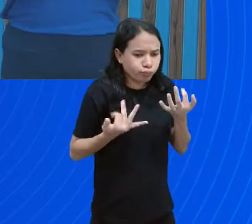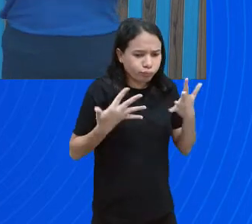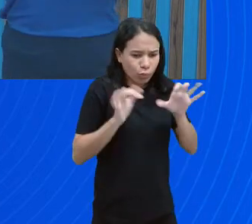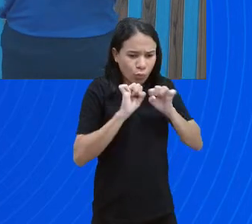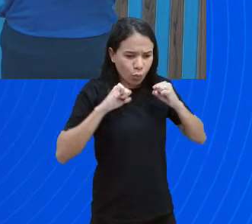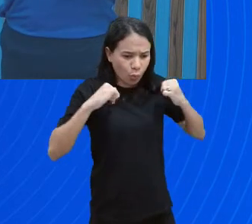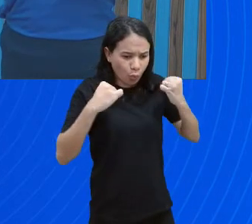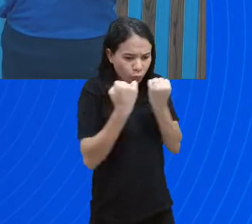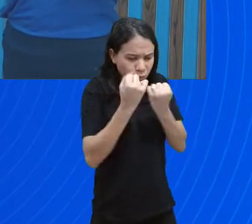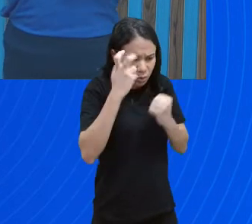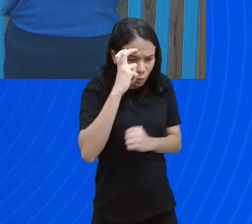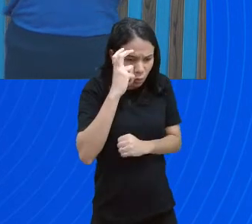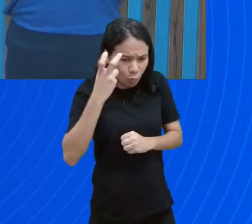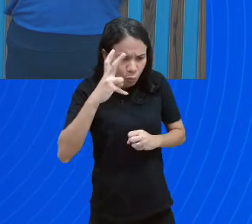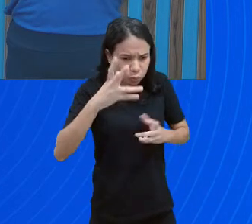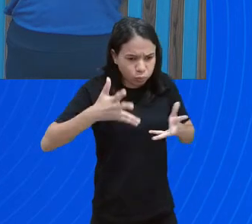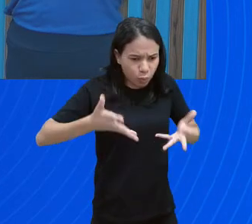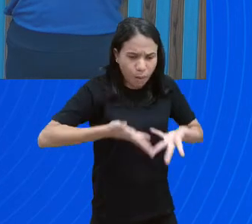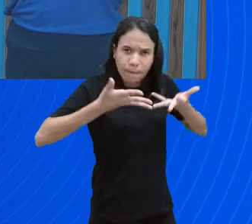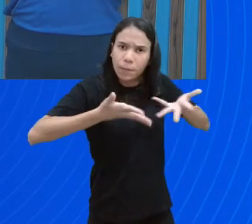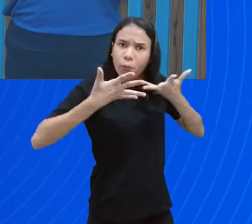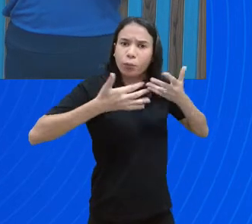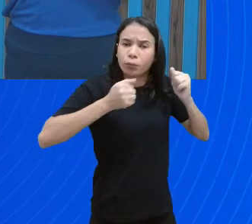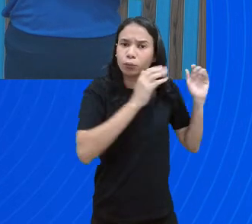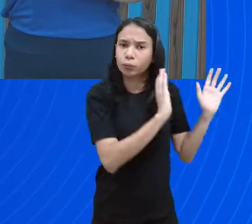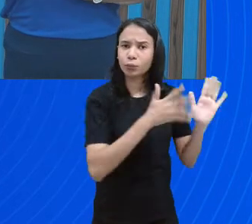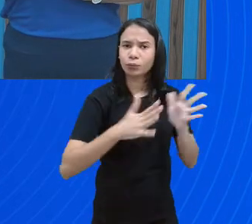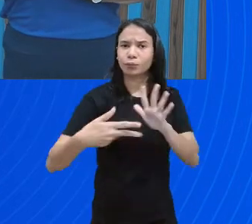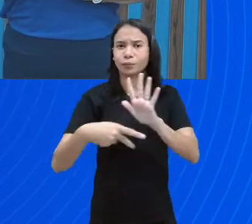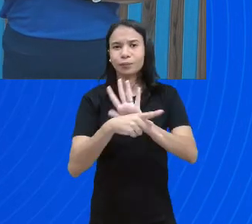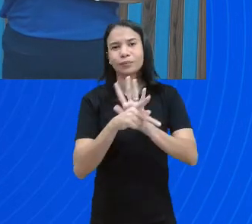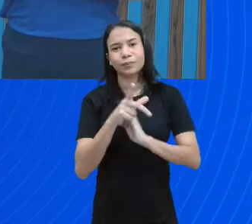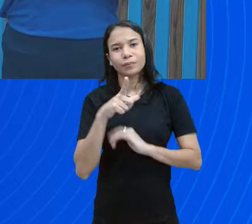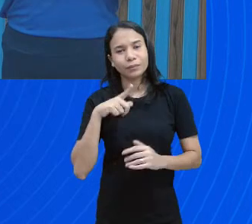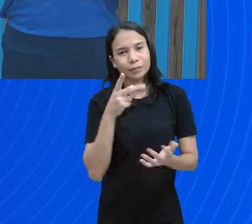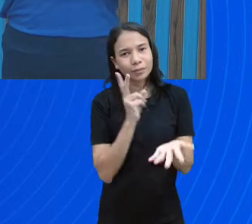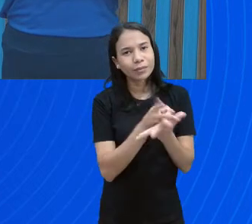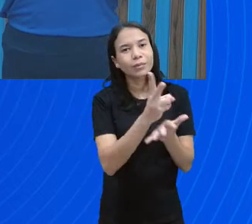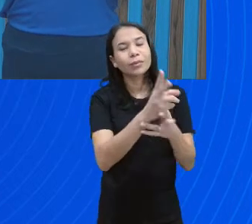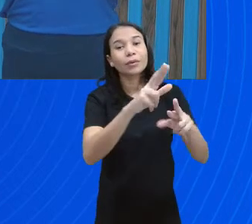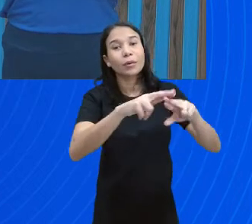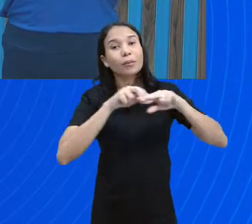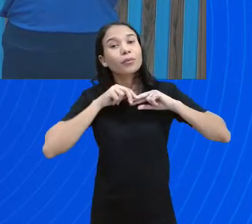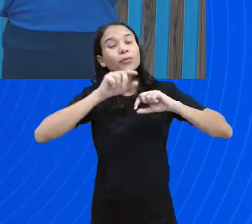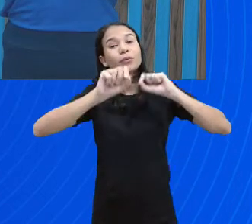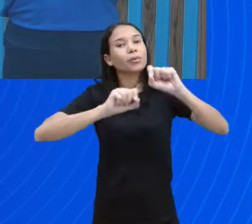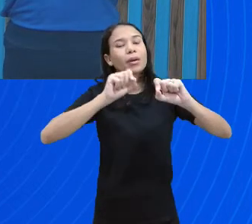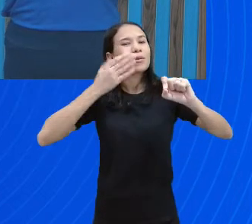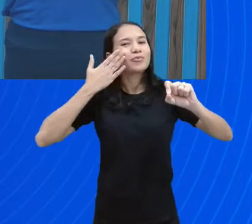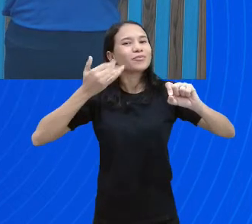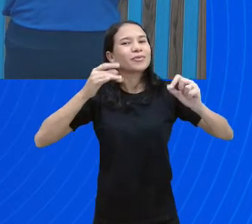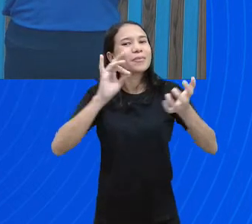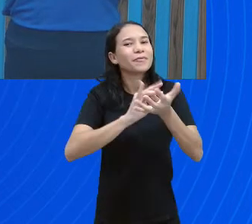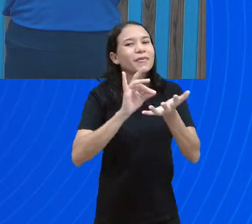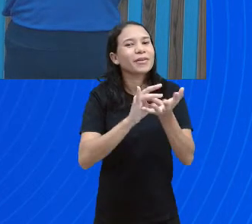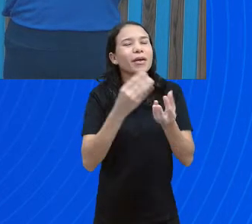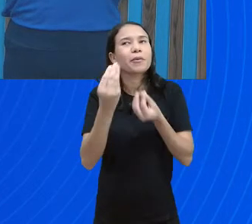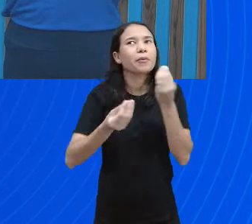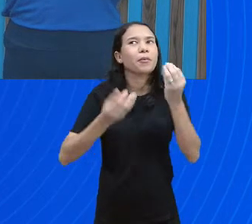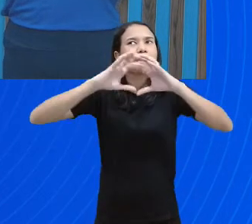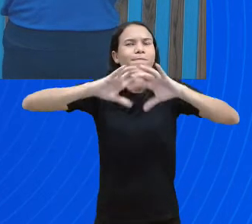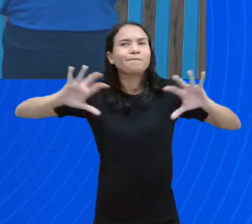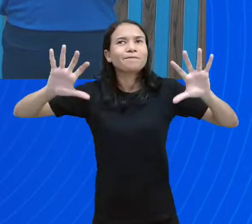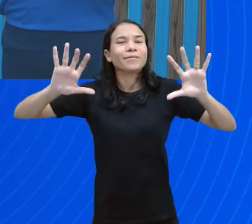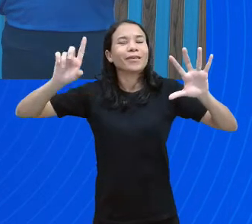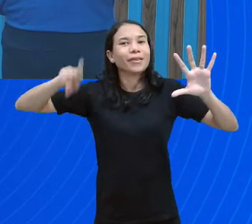socialmente, culturalmente, dentro de um processo, e aí não se sabe exatamente o que é aquilo, aí a gente